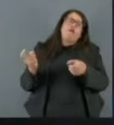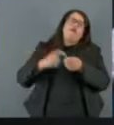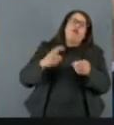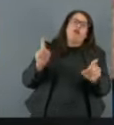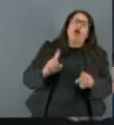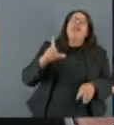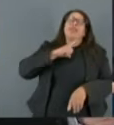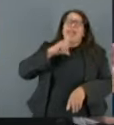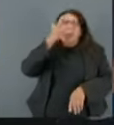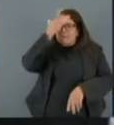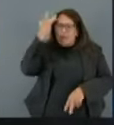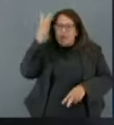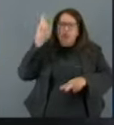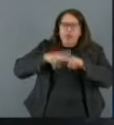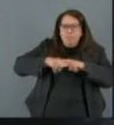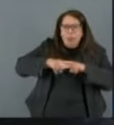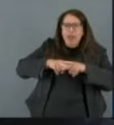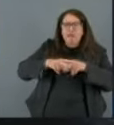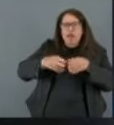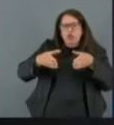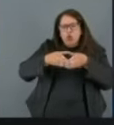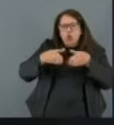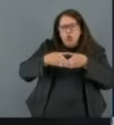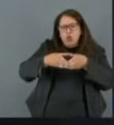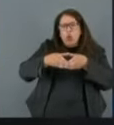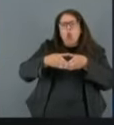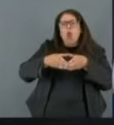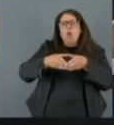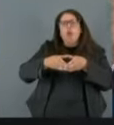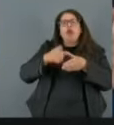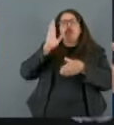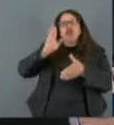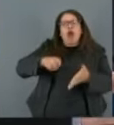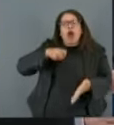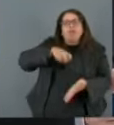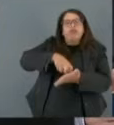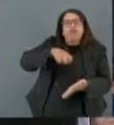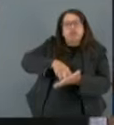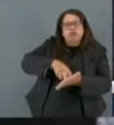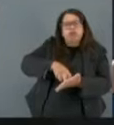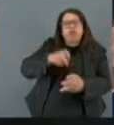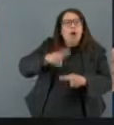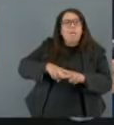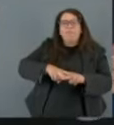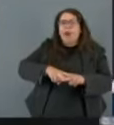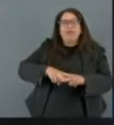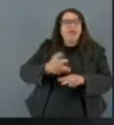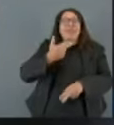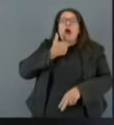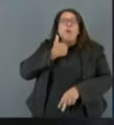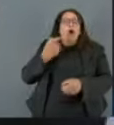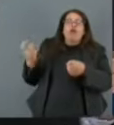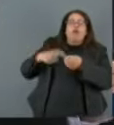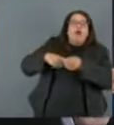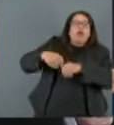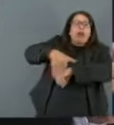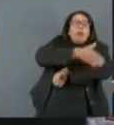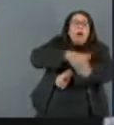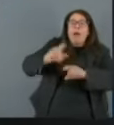Existem casos de membros do crime organizado que foram condenados, mas não estão aptos à ressocialização, mas têm